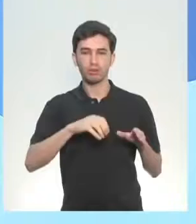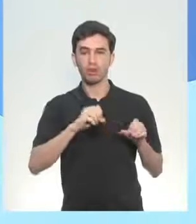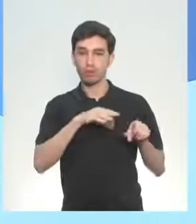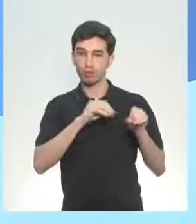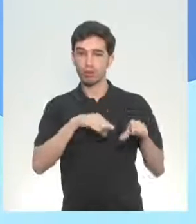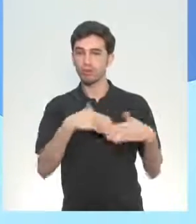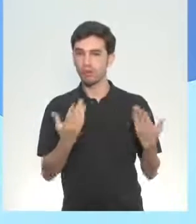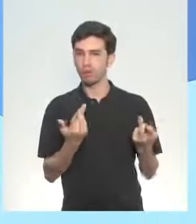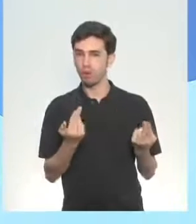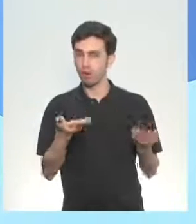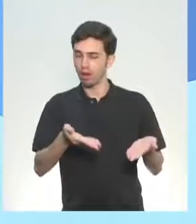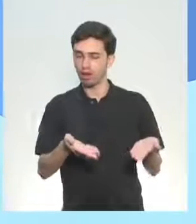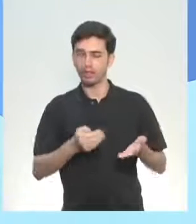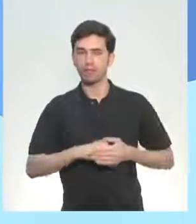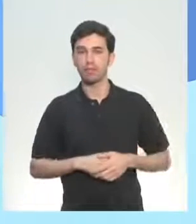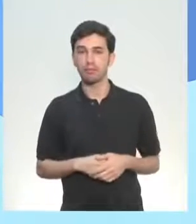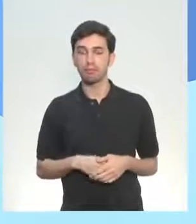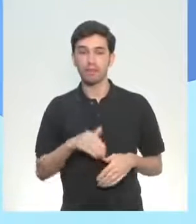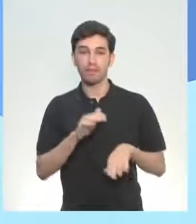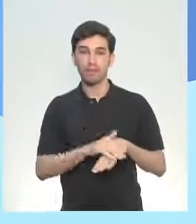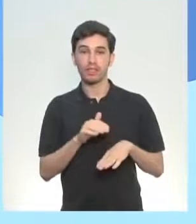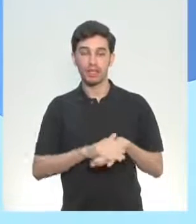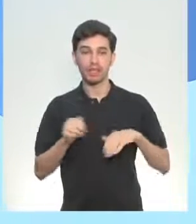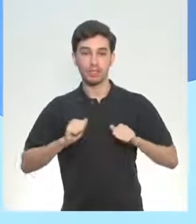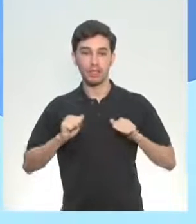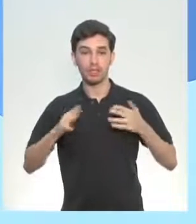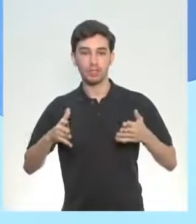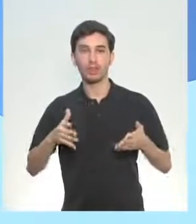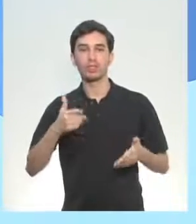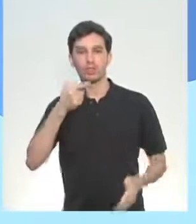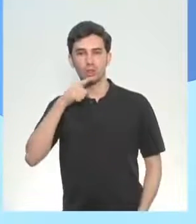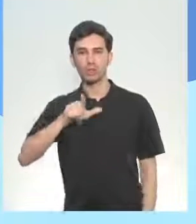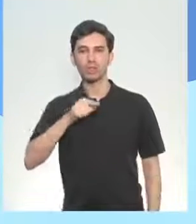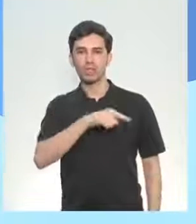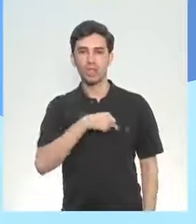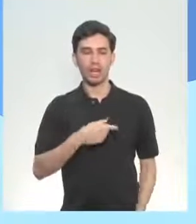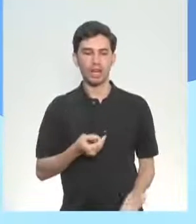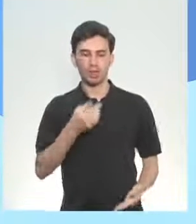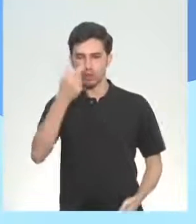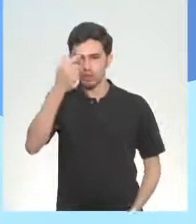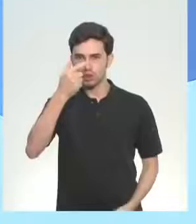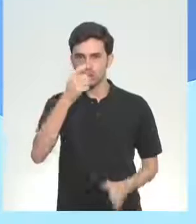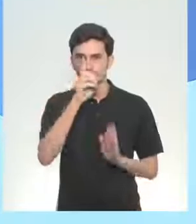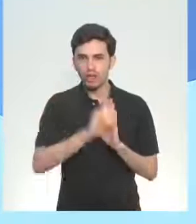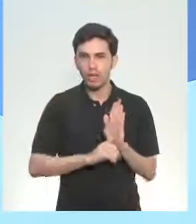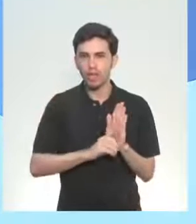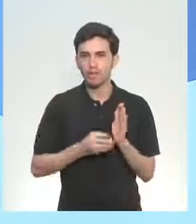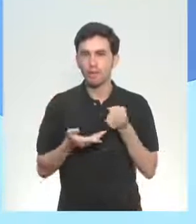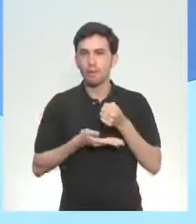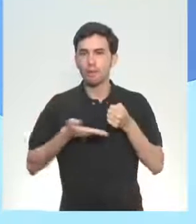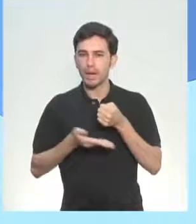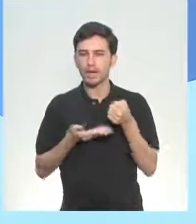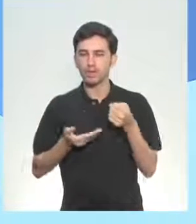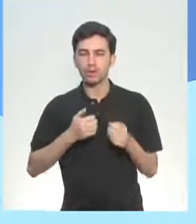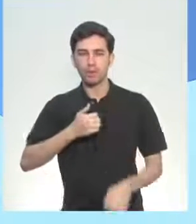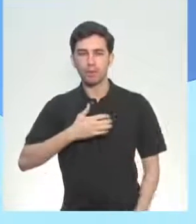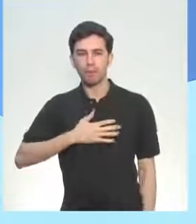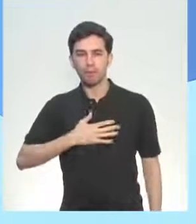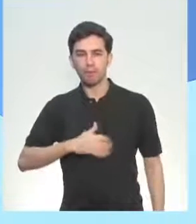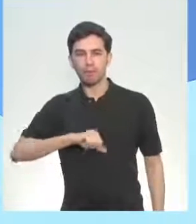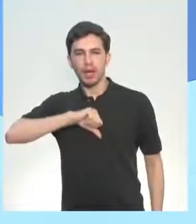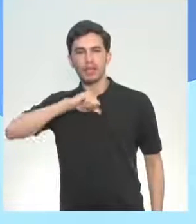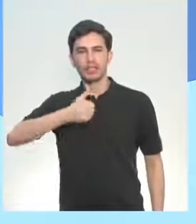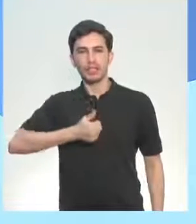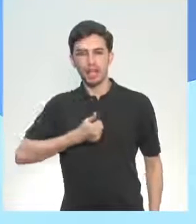como este. Fazer ações que garantam os direitos básicos, bem-estar e a